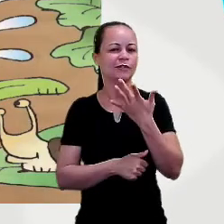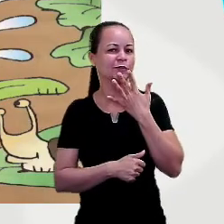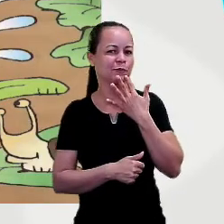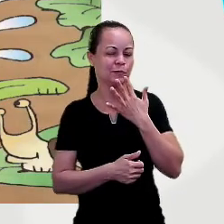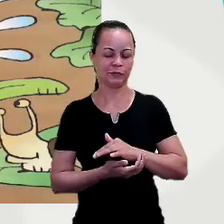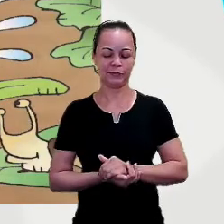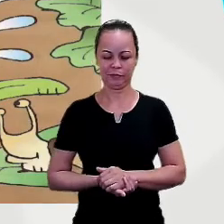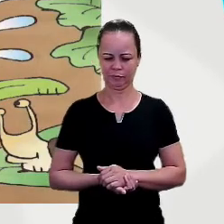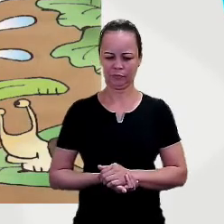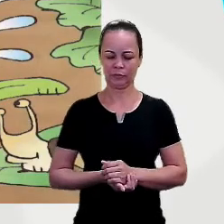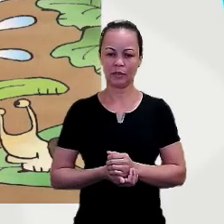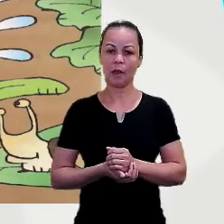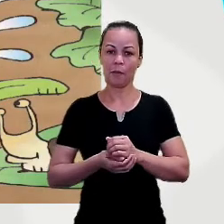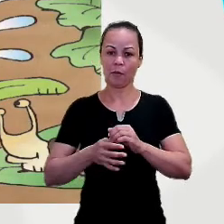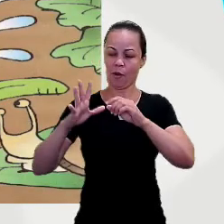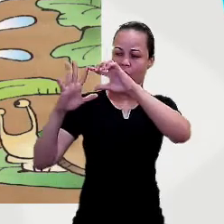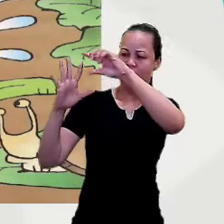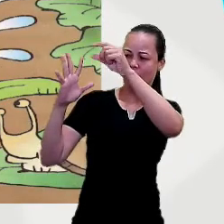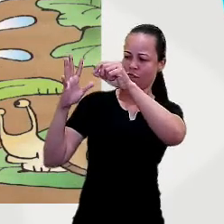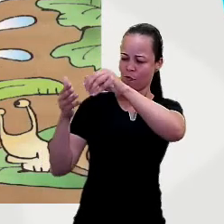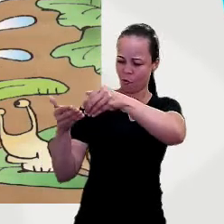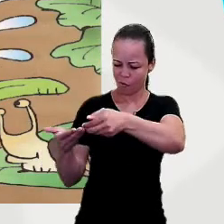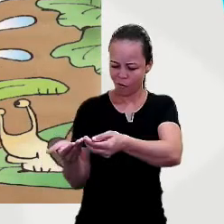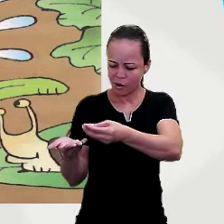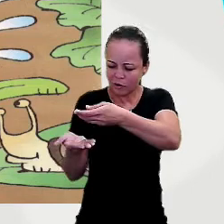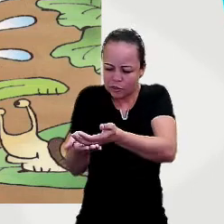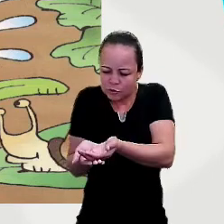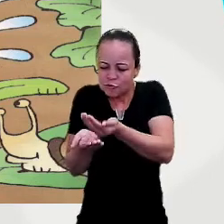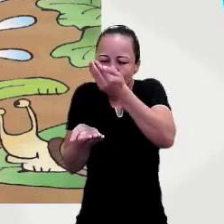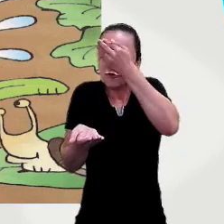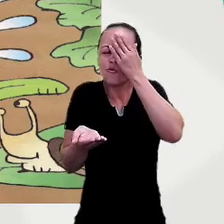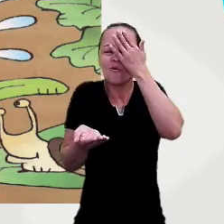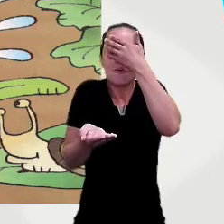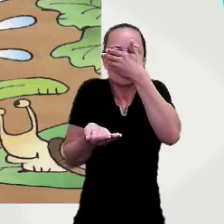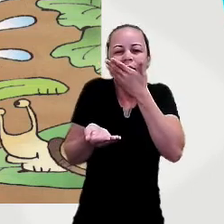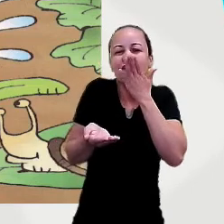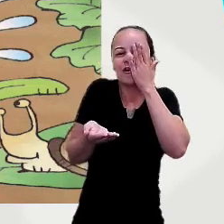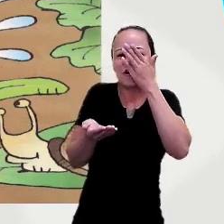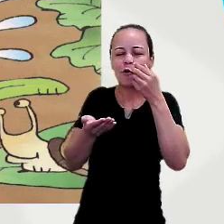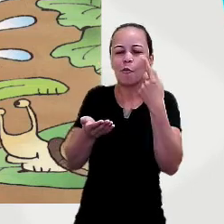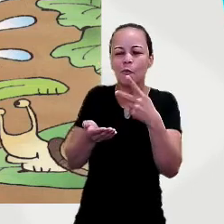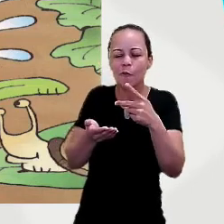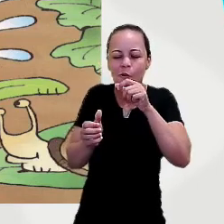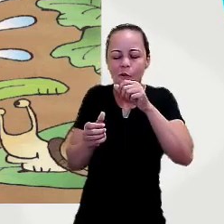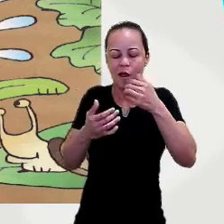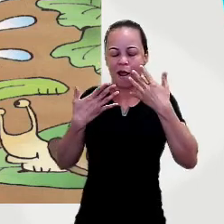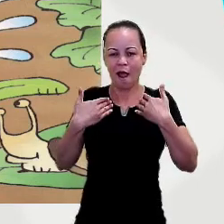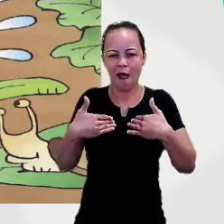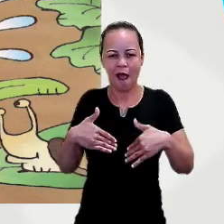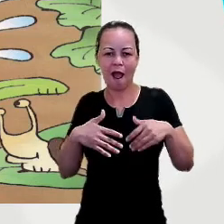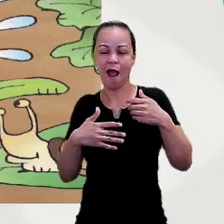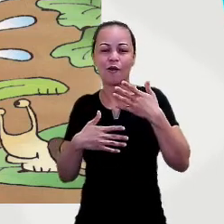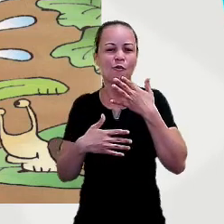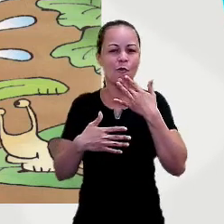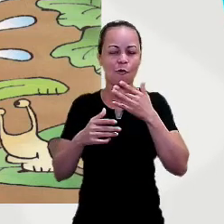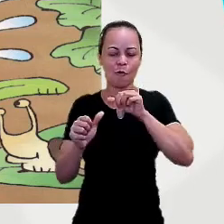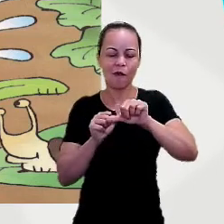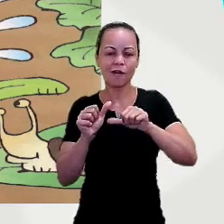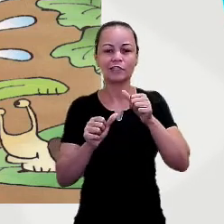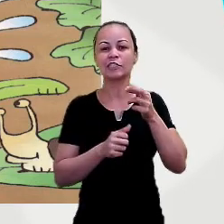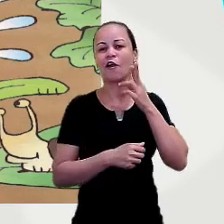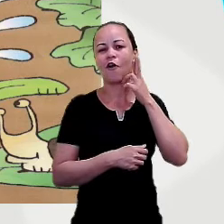Lavou o rosto numa folha cheia de orvalho, mudou sua cor para a cor de rosa, que ele achava a